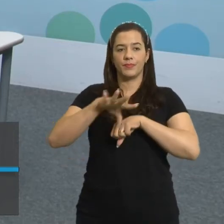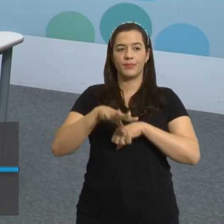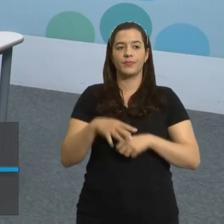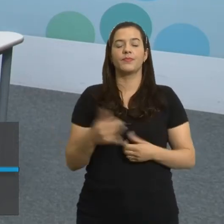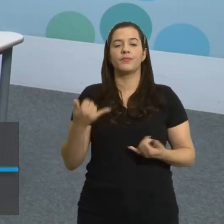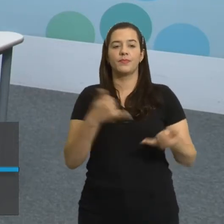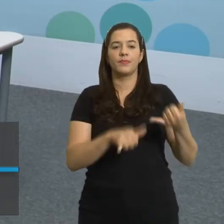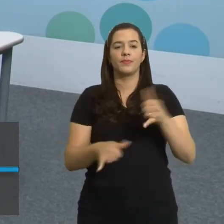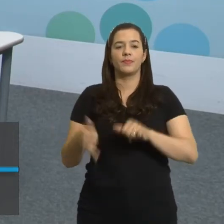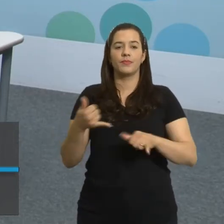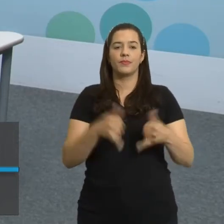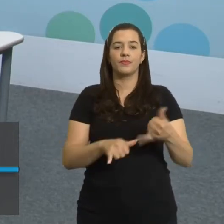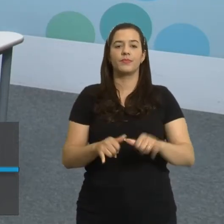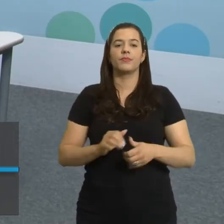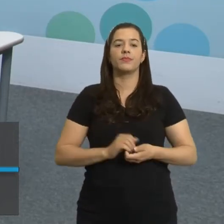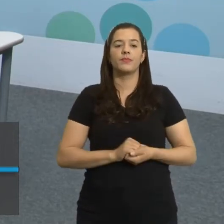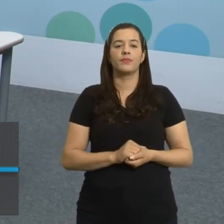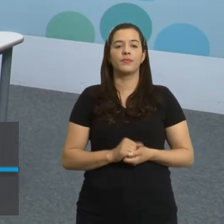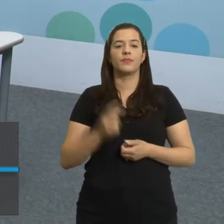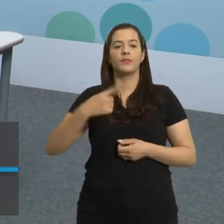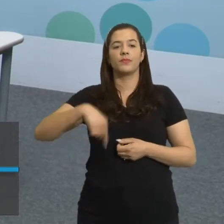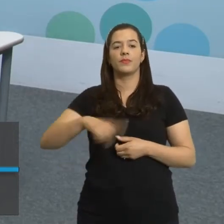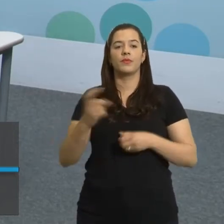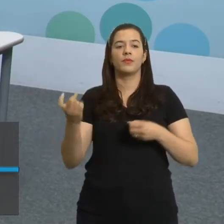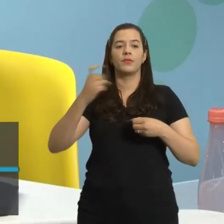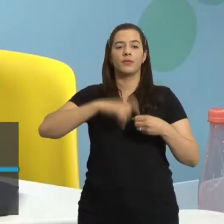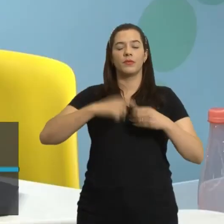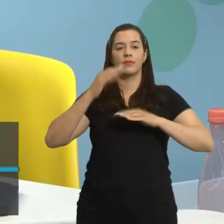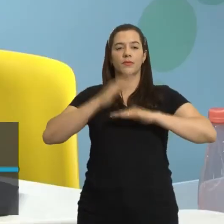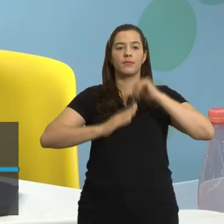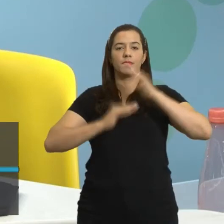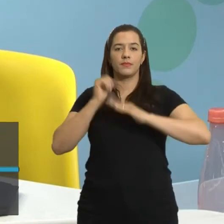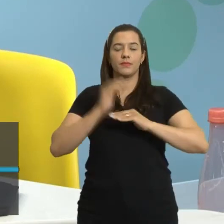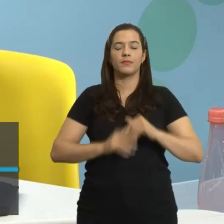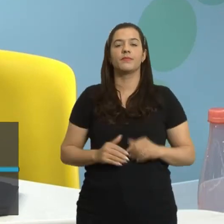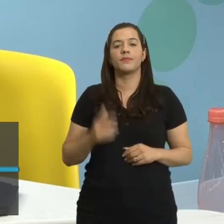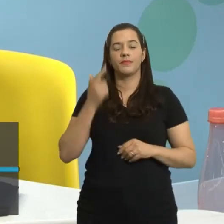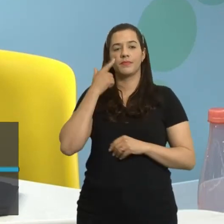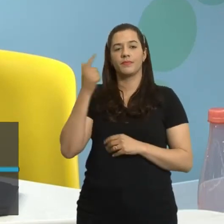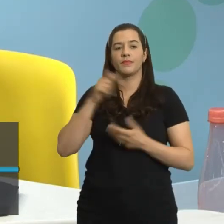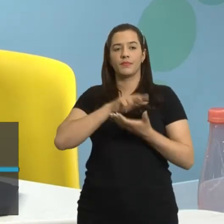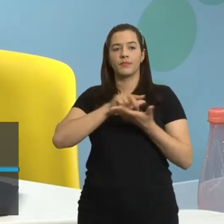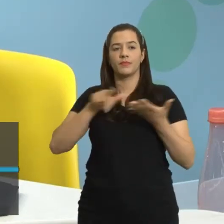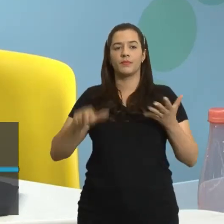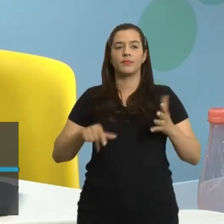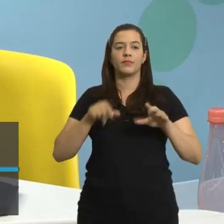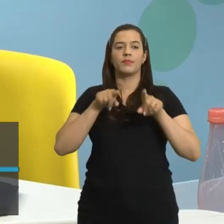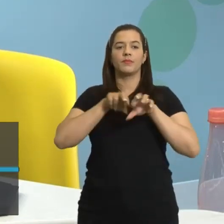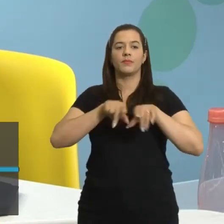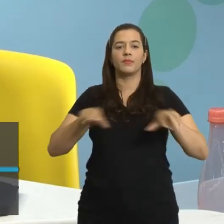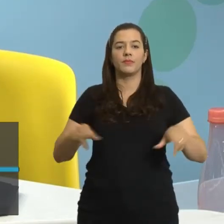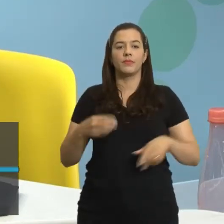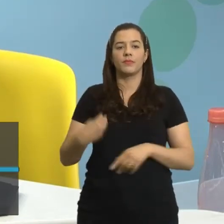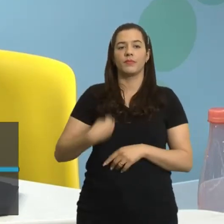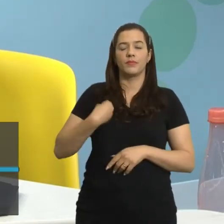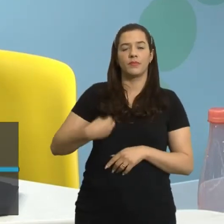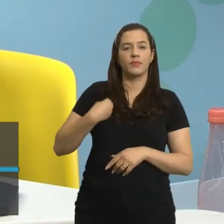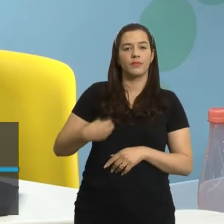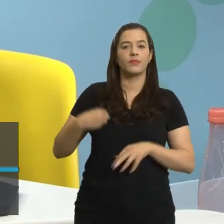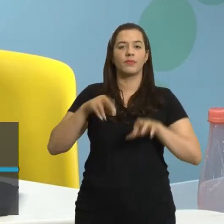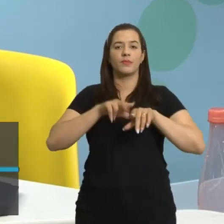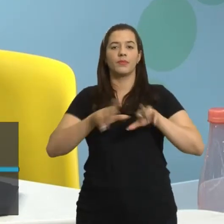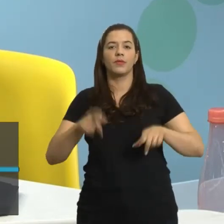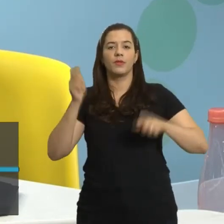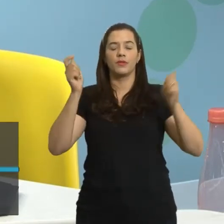química. Química, nós retomamos a seguinte habilidade: analisar as diversas formas de manifestação da vida em